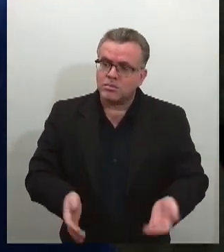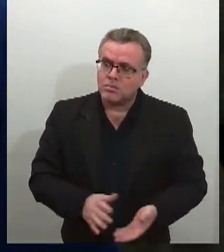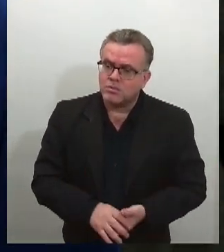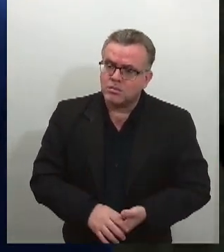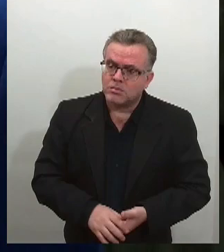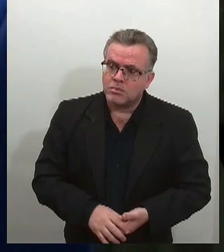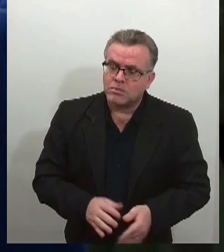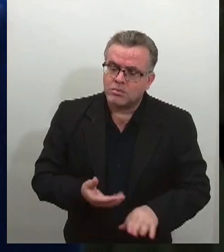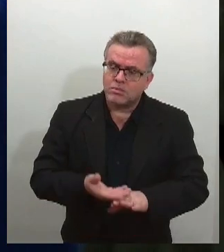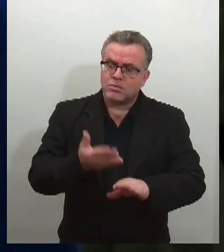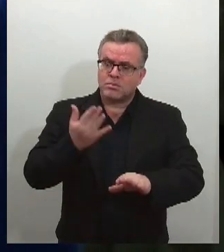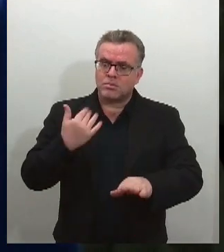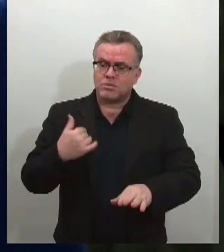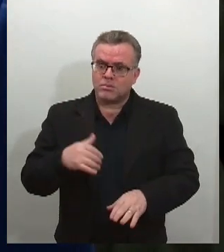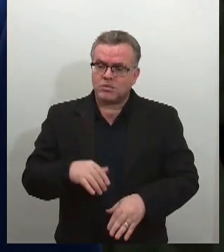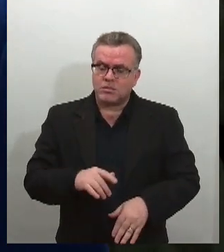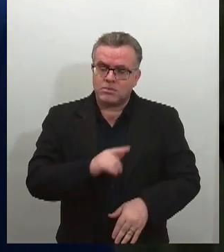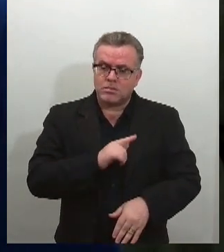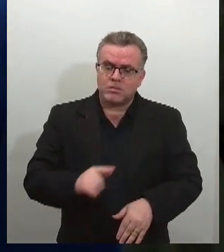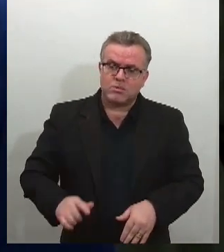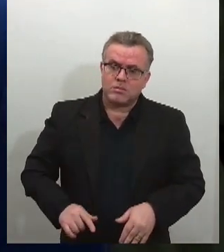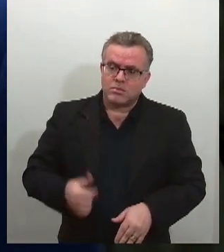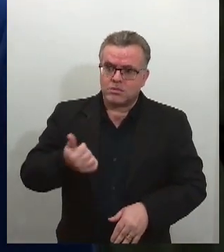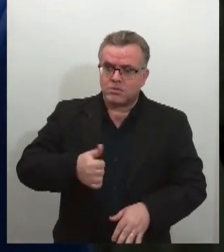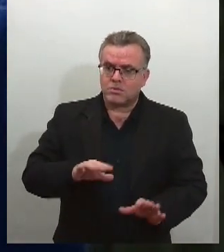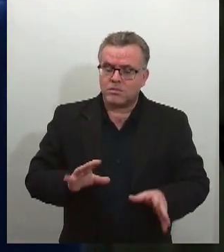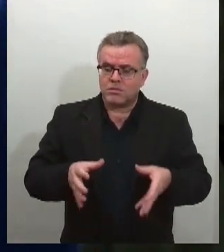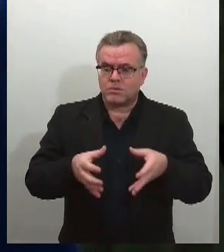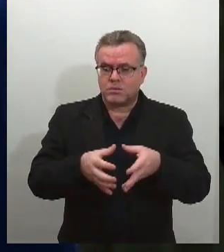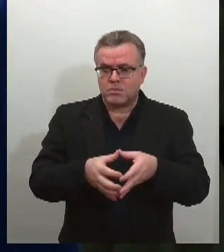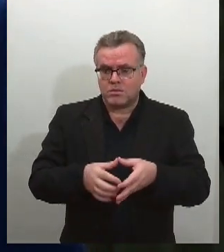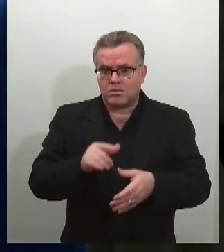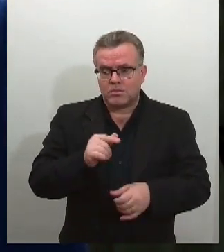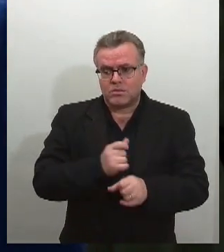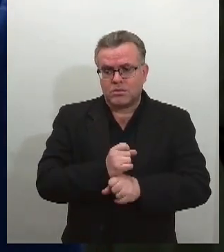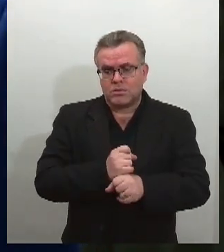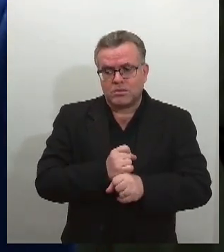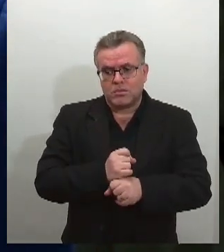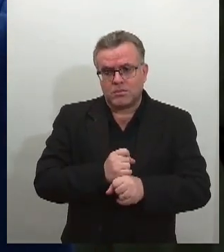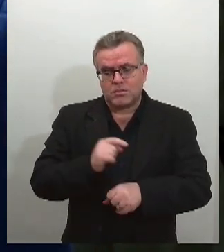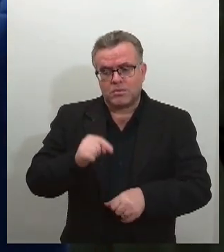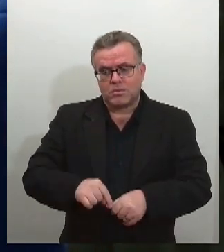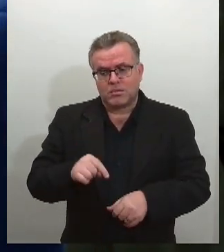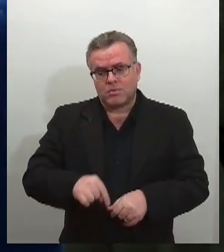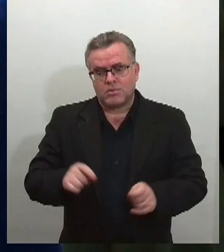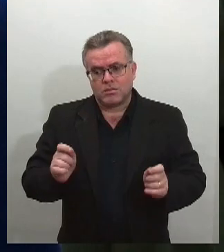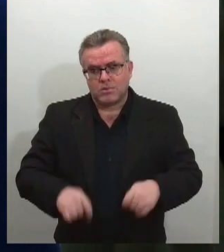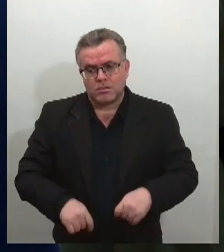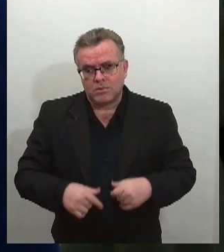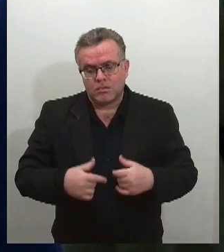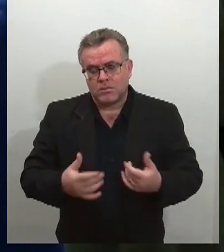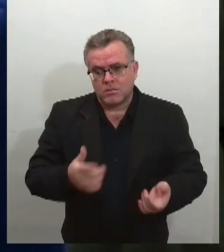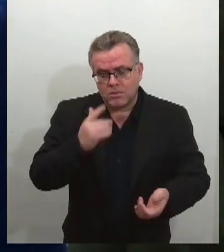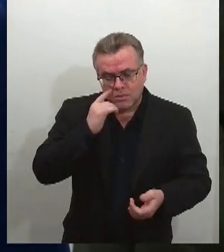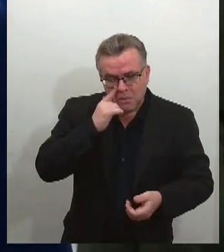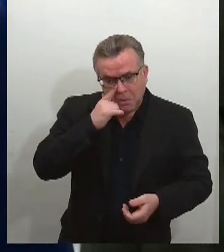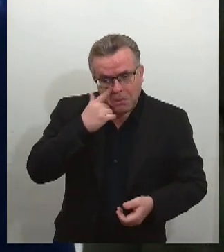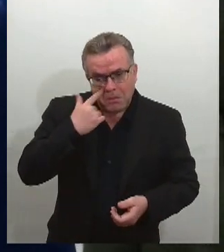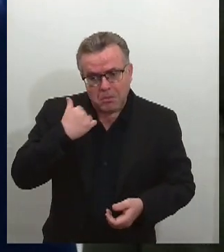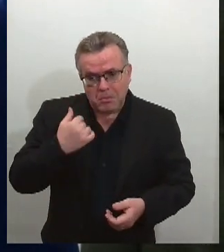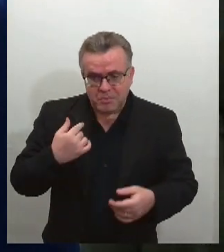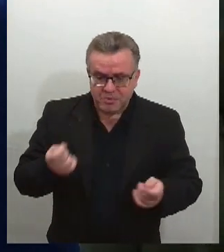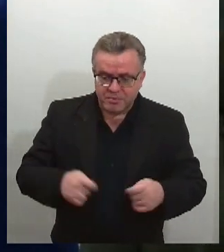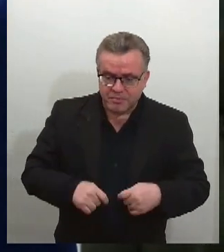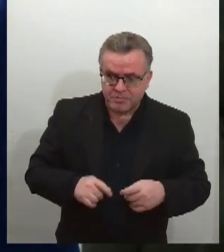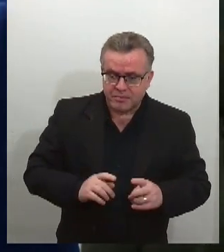né, concursado da primeira turma. Trabalhei durante 7 anos aqui no governo do estado e agora eu estou do lado do controle na Controladoria Geral da